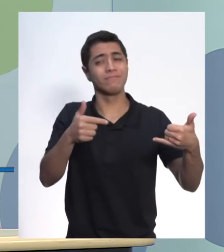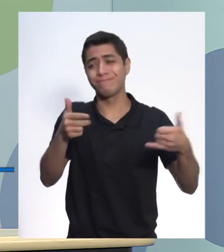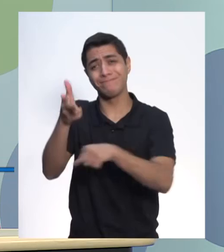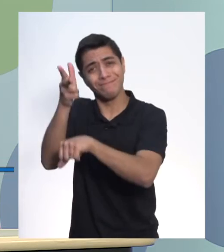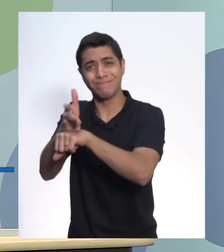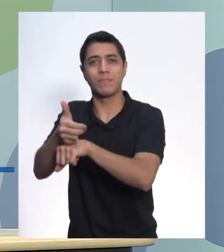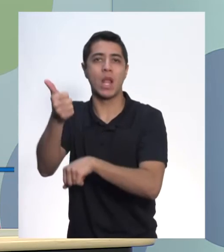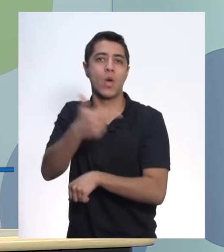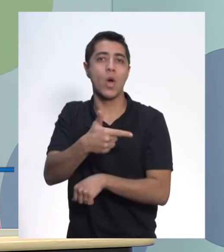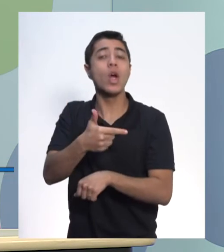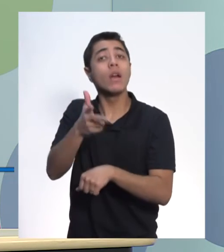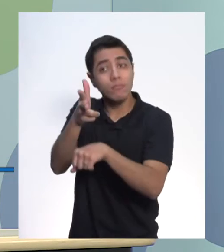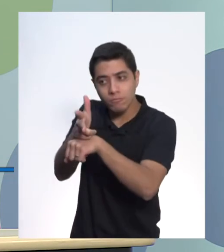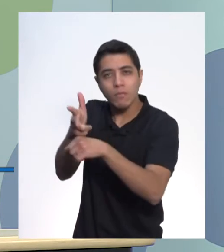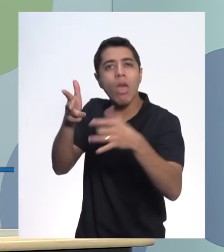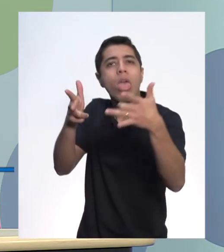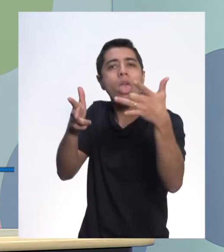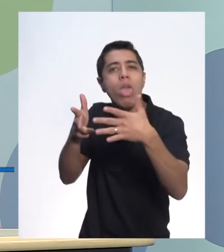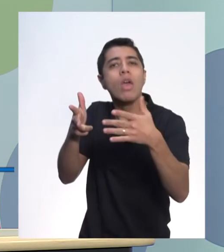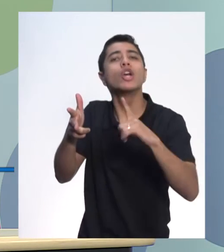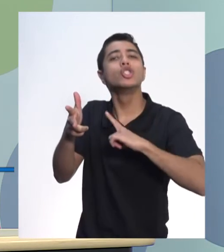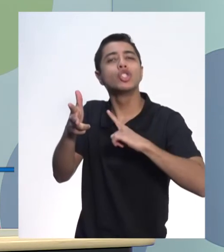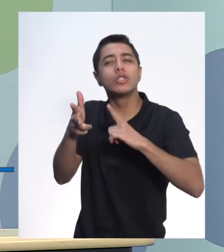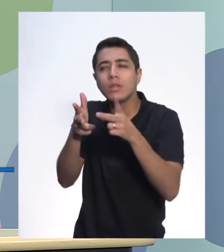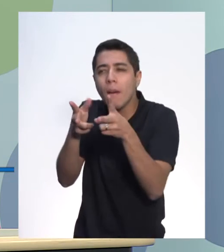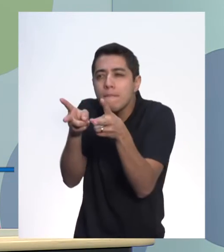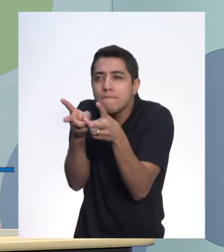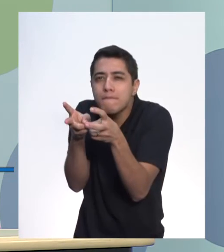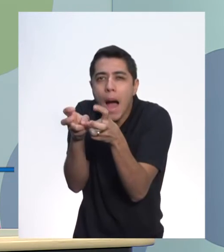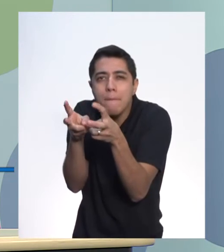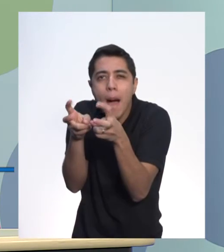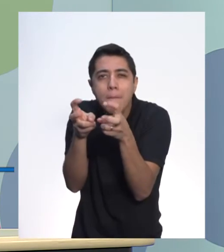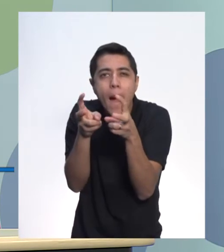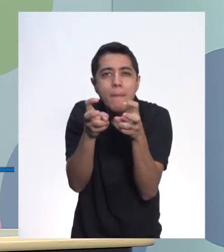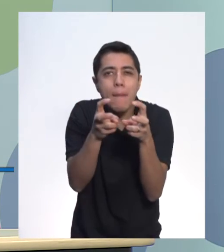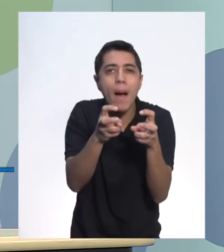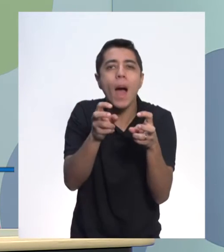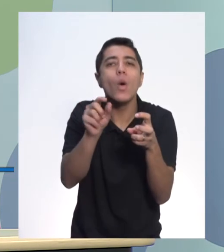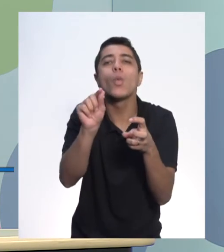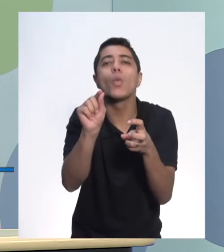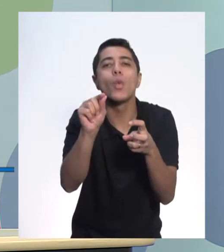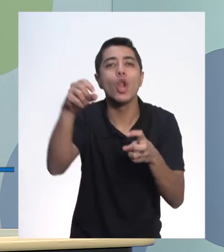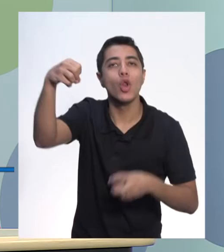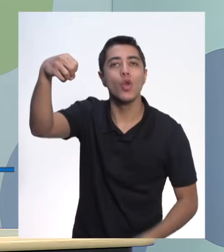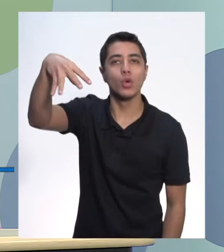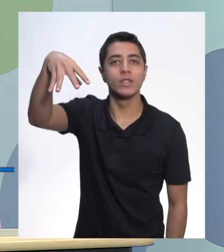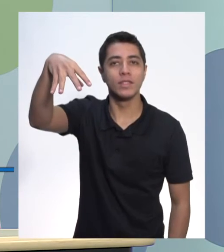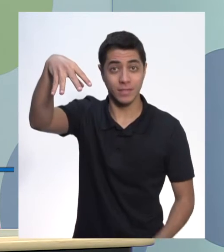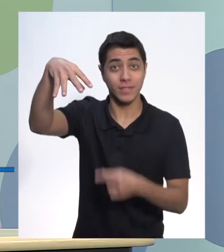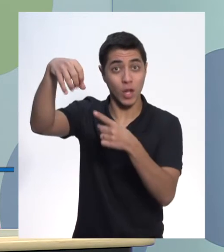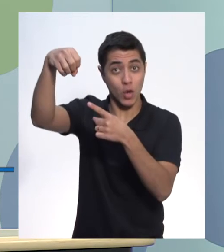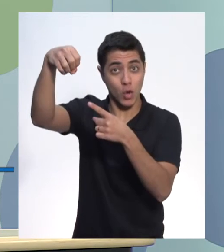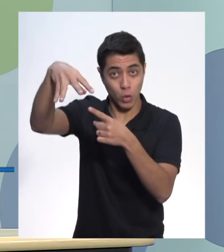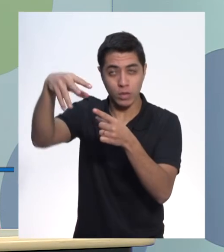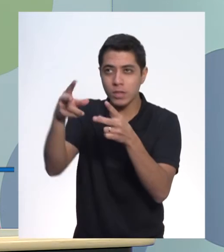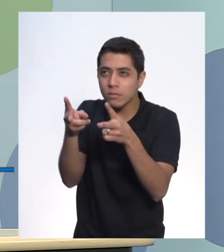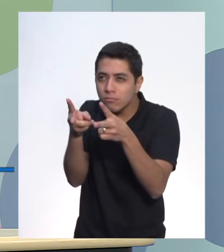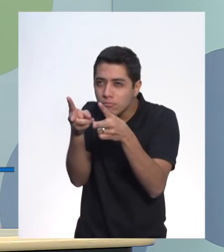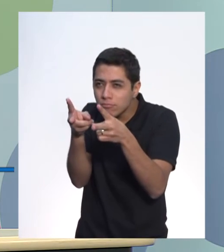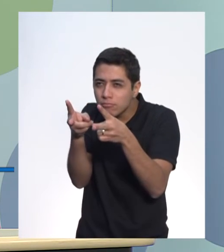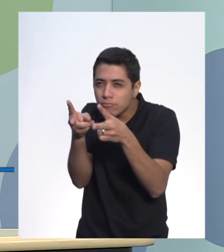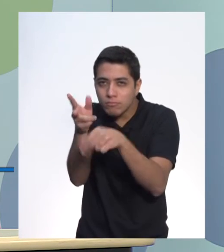verdade, ele é fotossensível, ele reage à luz, ele transforma essa luz em imagem. É o que os nossos olhos, na verdade, fazem,